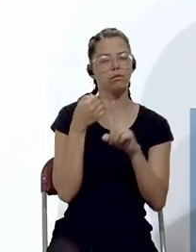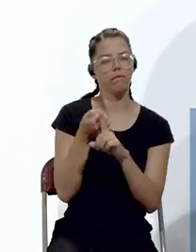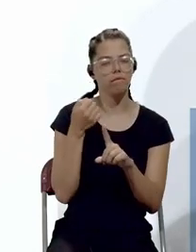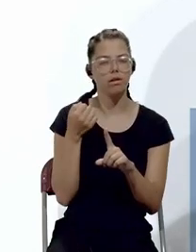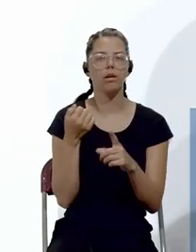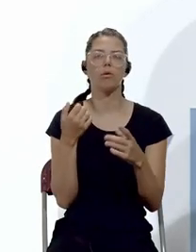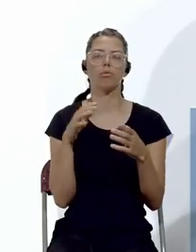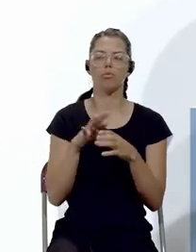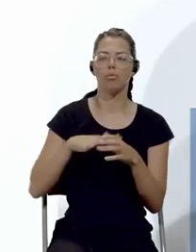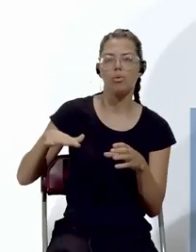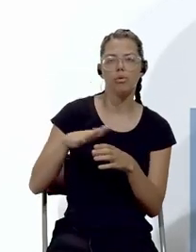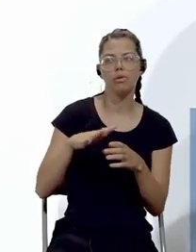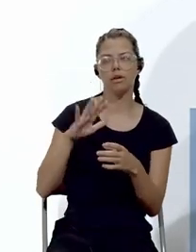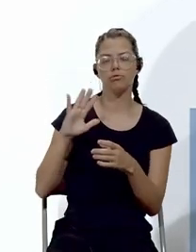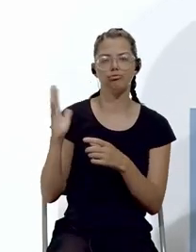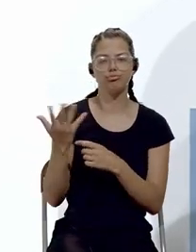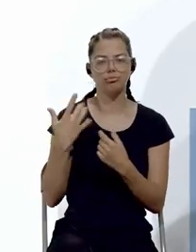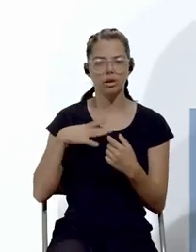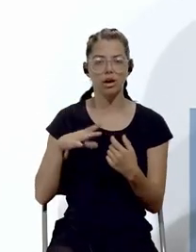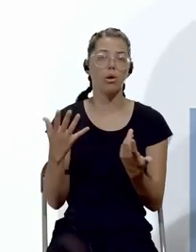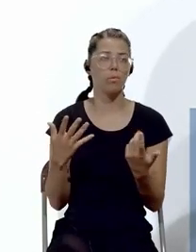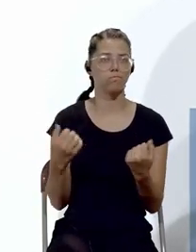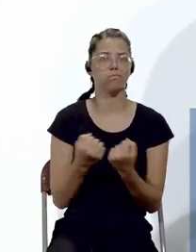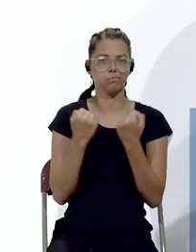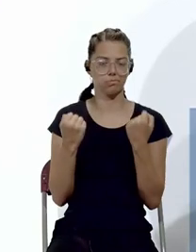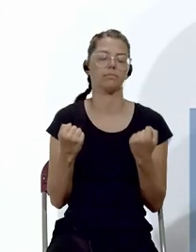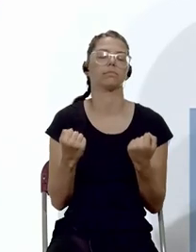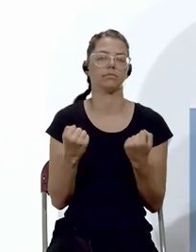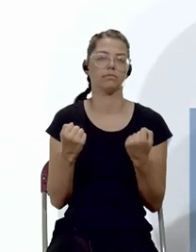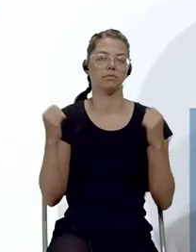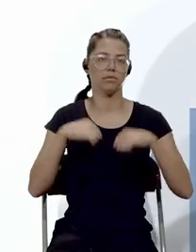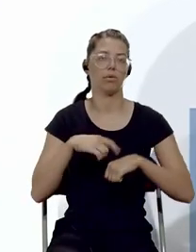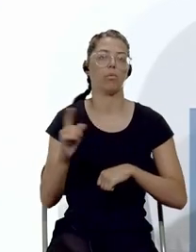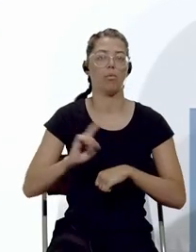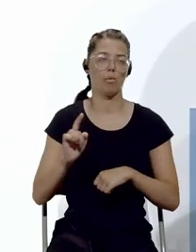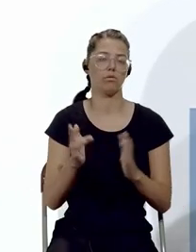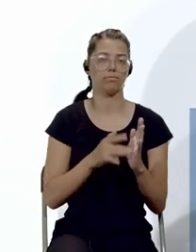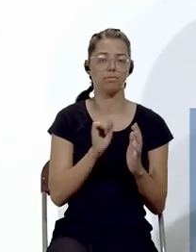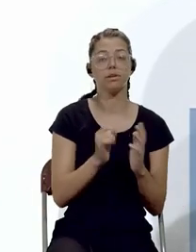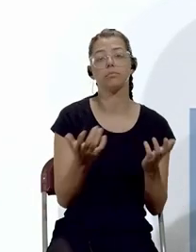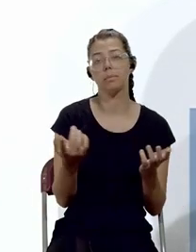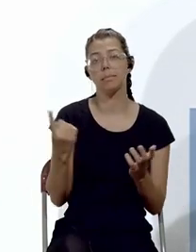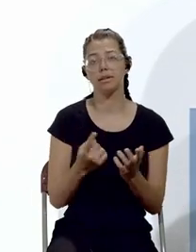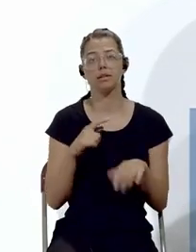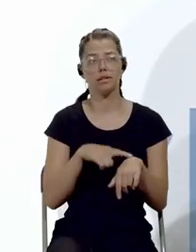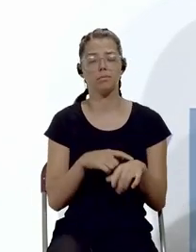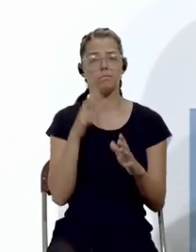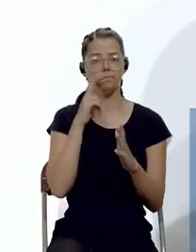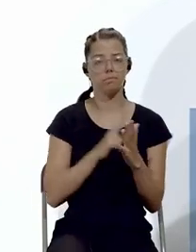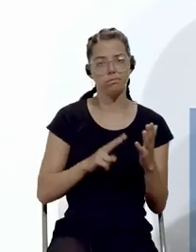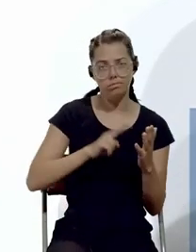alguma contextualização, eventualmente até algum desacordo, que é uma coisa bastante saudável. E isso exige tempo de leitura ou